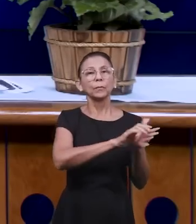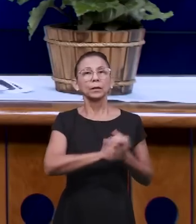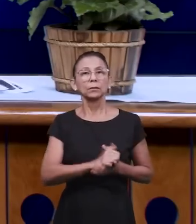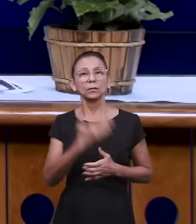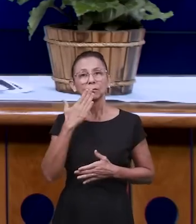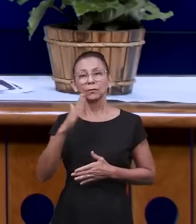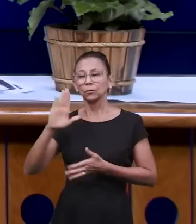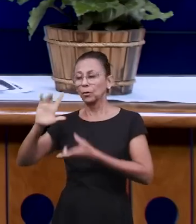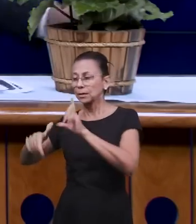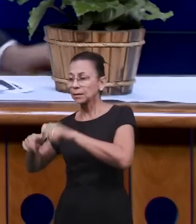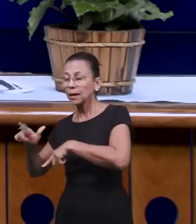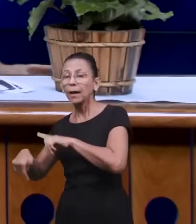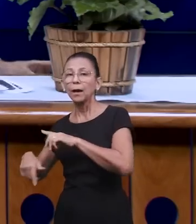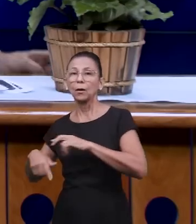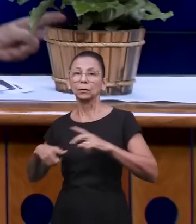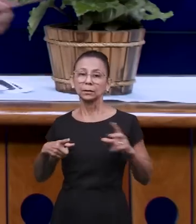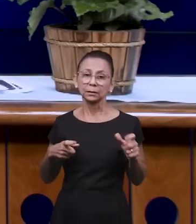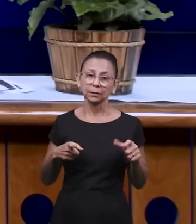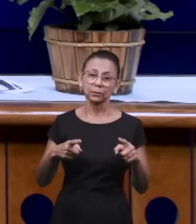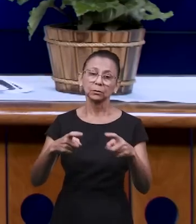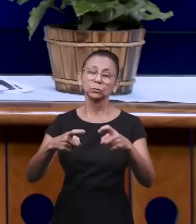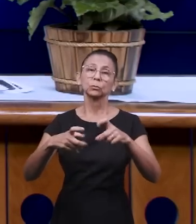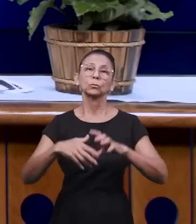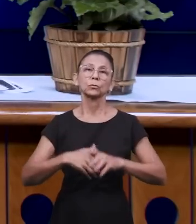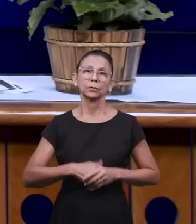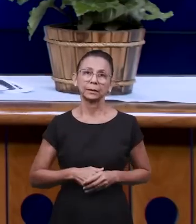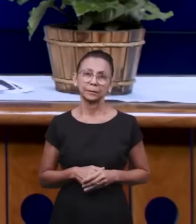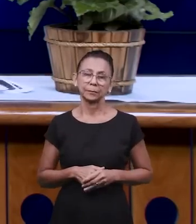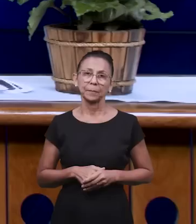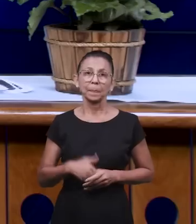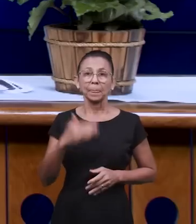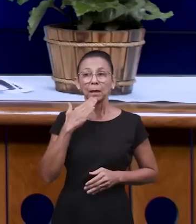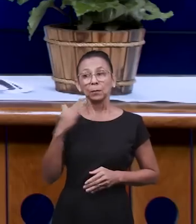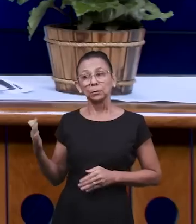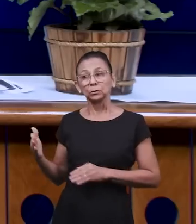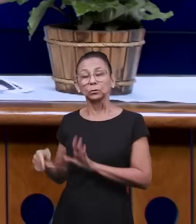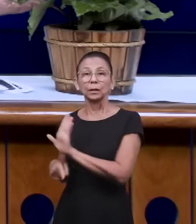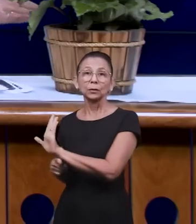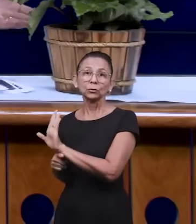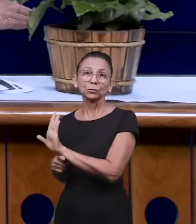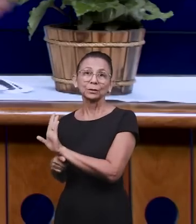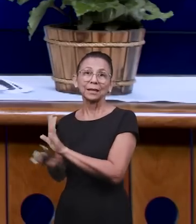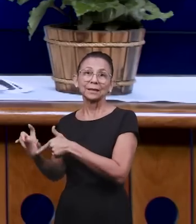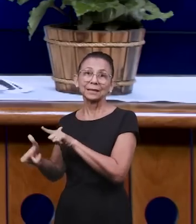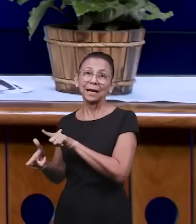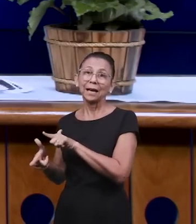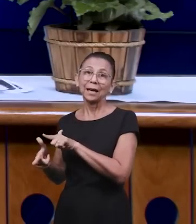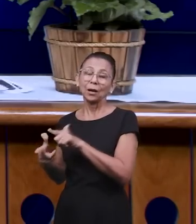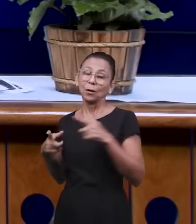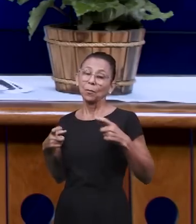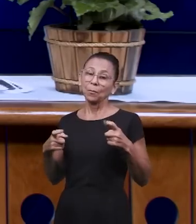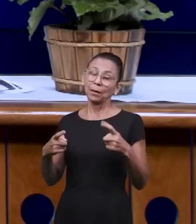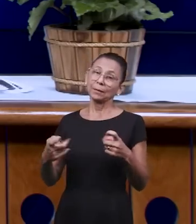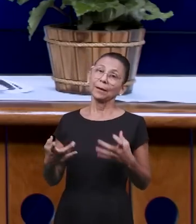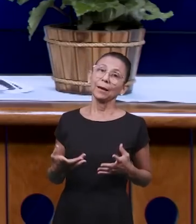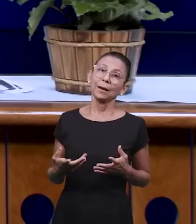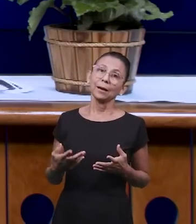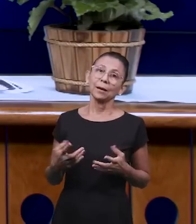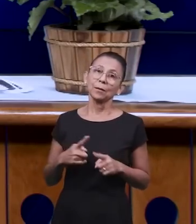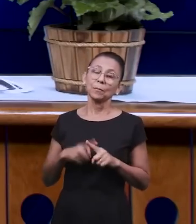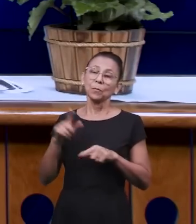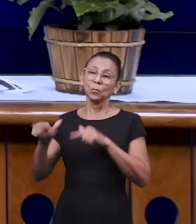entrou à história com o nome de a diáspora, ou a dispersão de Israel, e não se teve notícia mais de retorno de Israel à sua